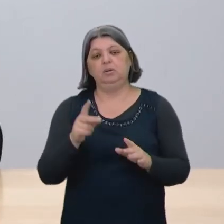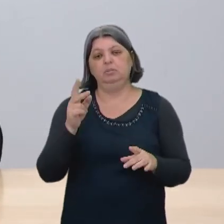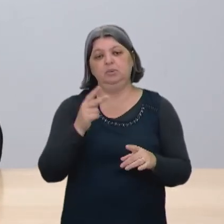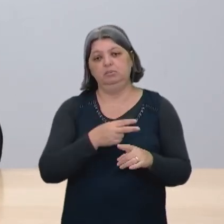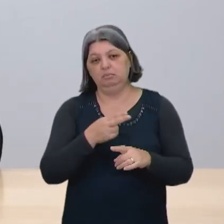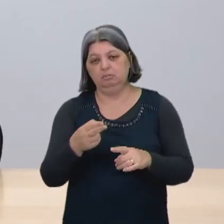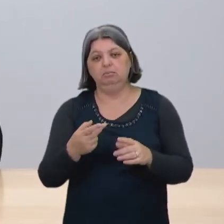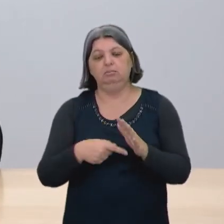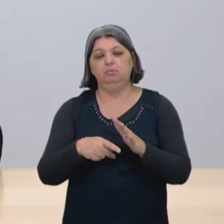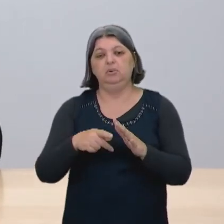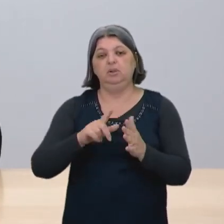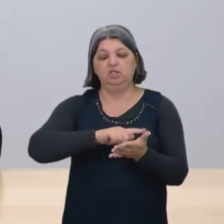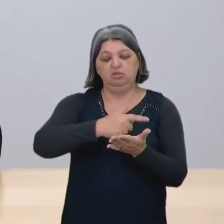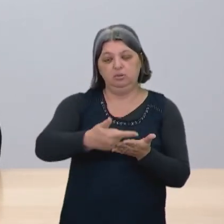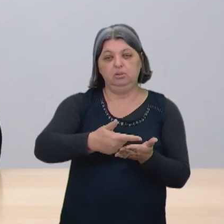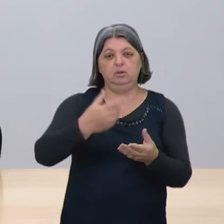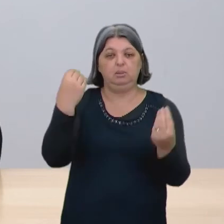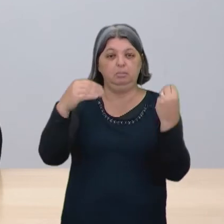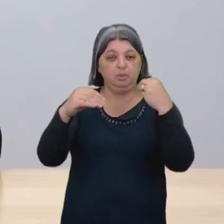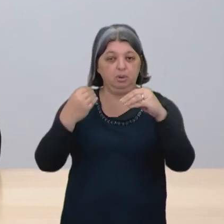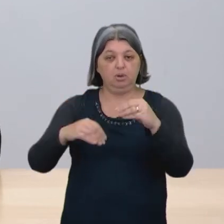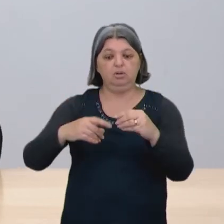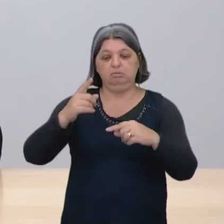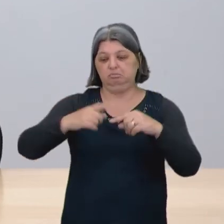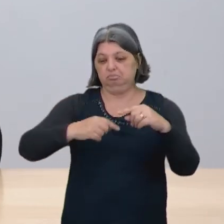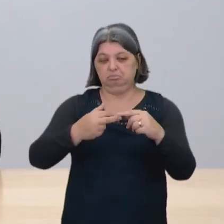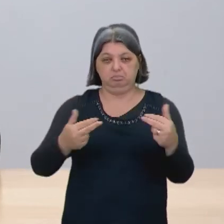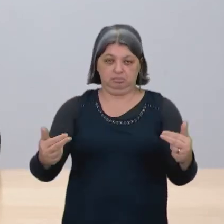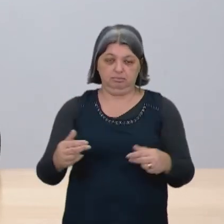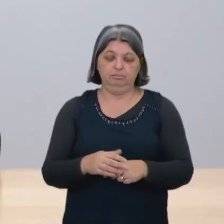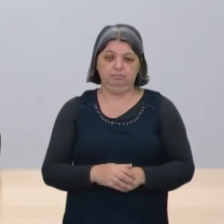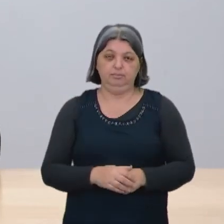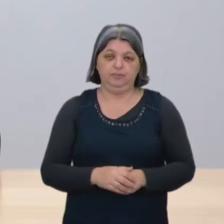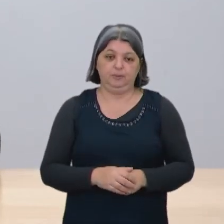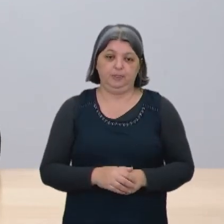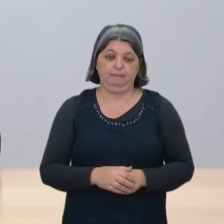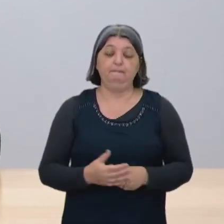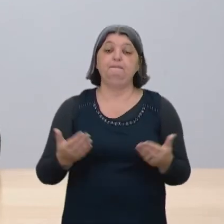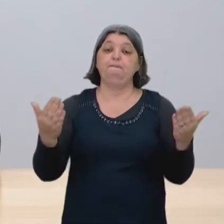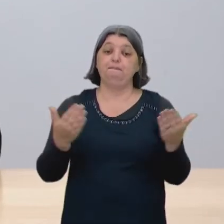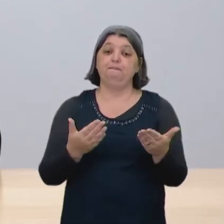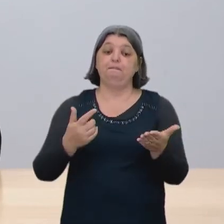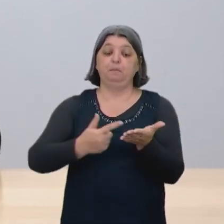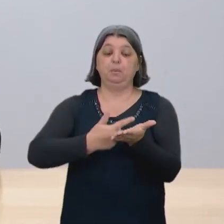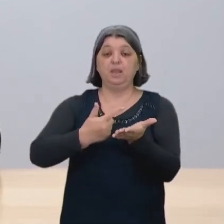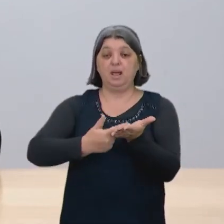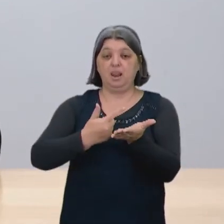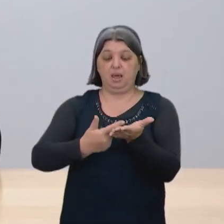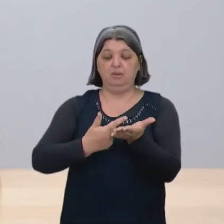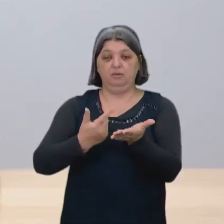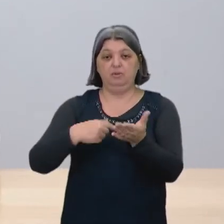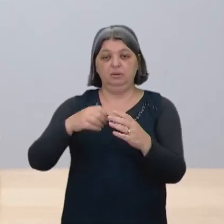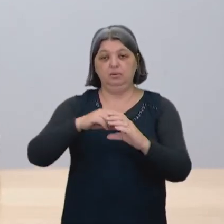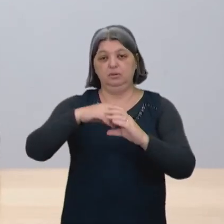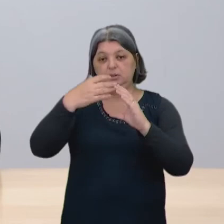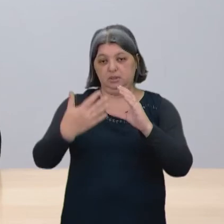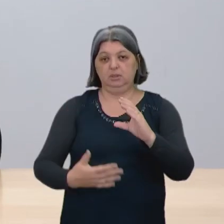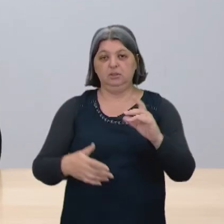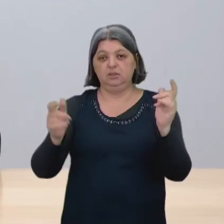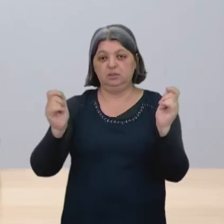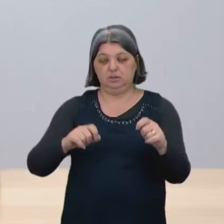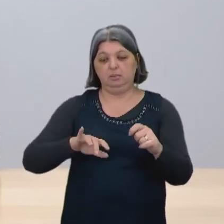faça diagramação para blogs, para outros tipos de materiais. E nesse caso, ele vai falar do livro, mas ele vai trazer algumas características que podem